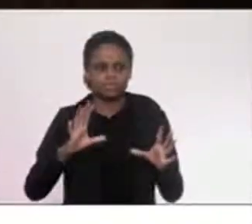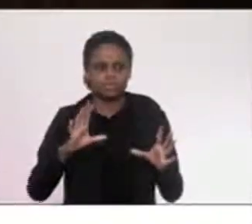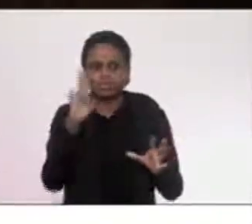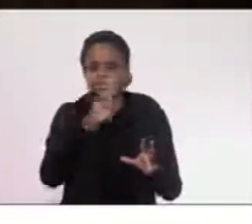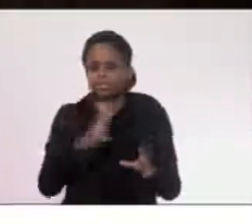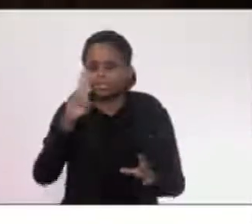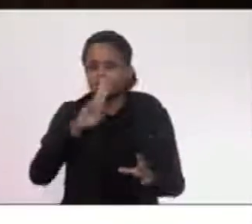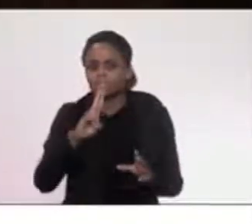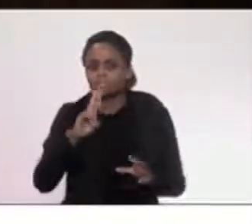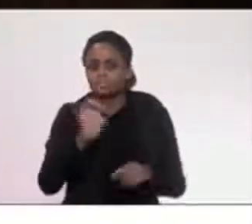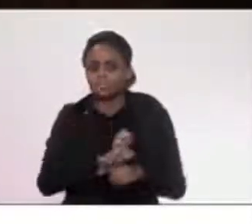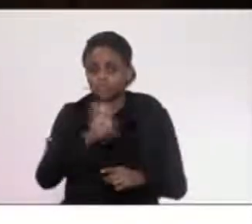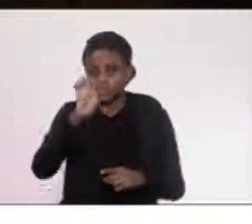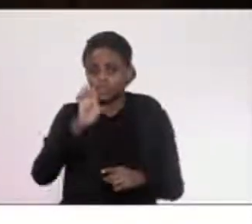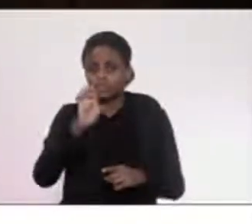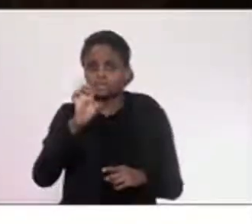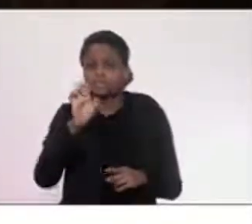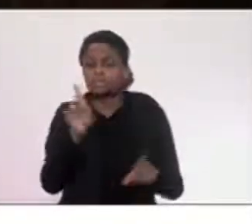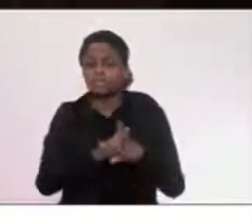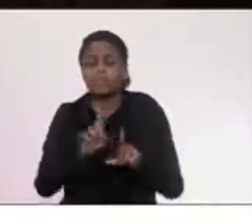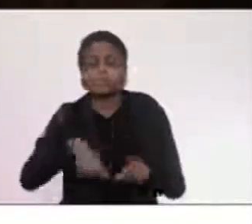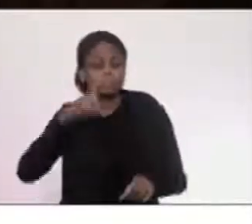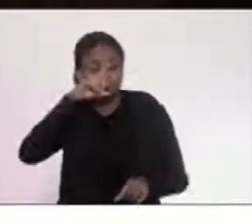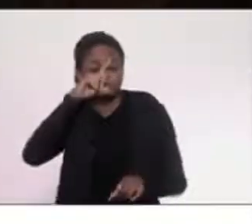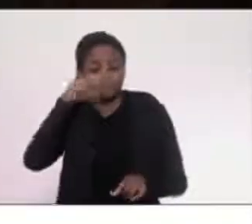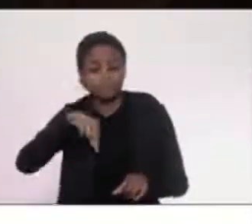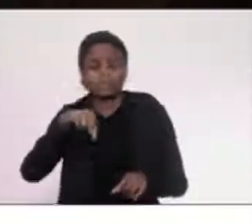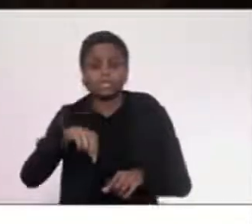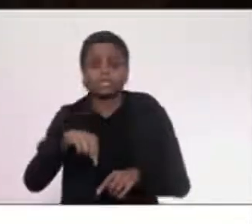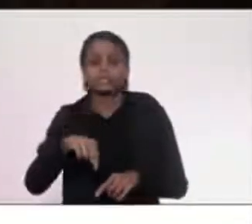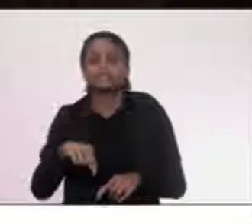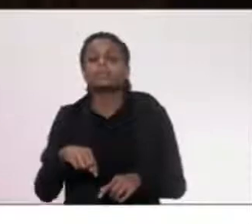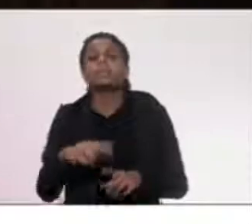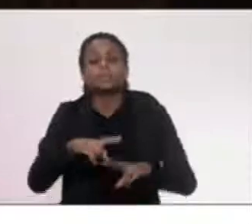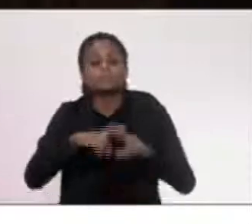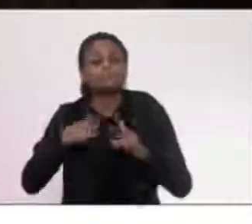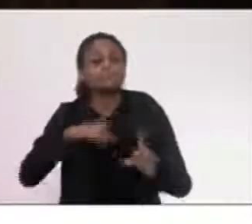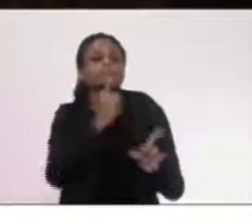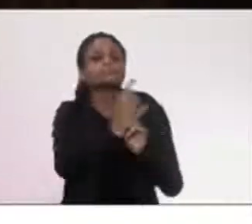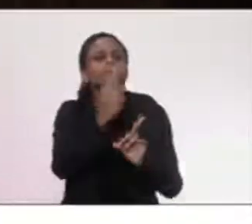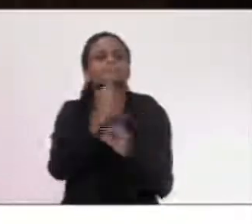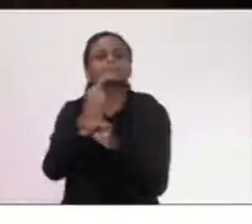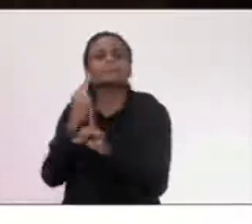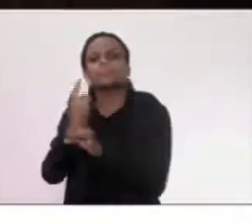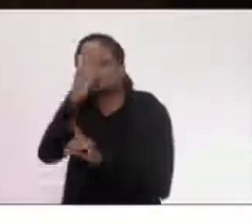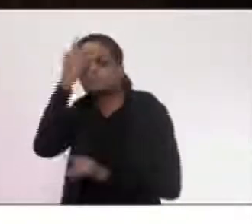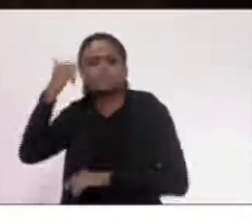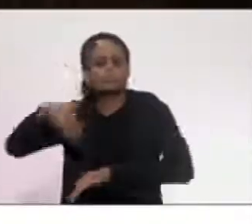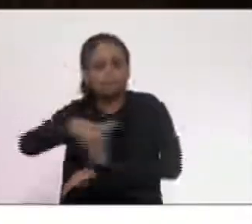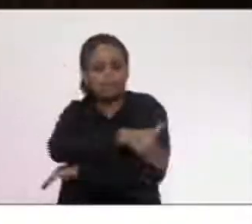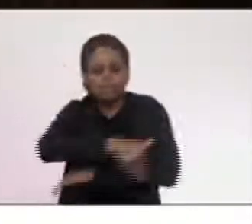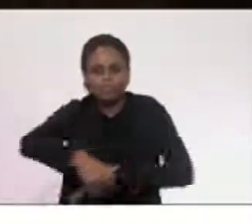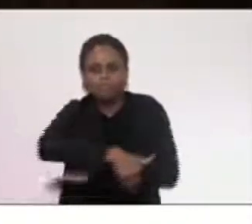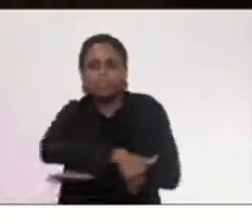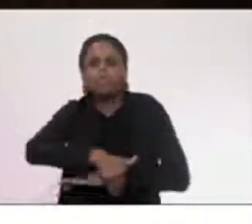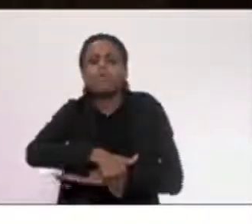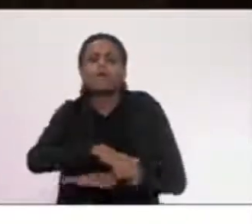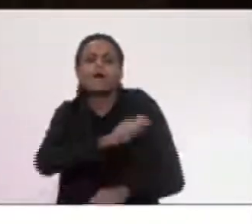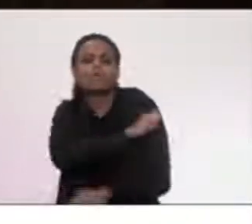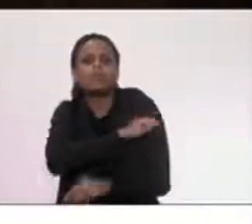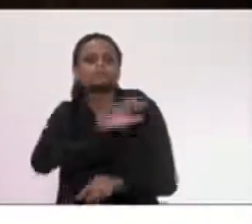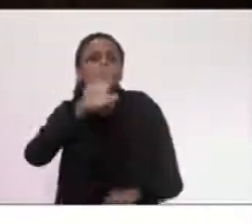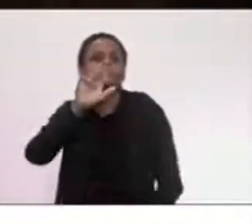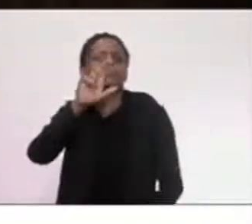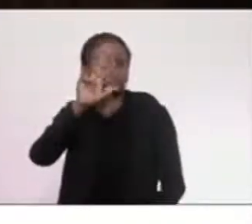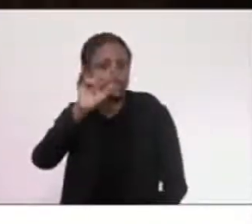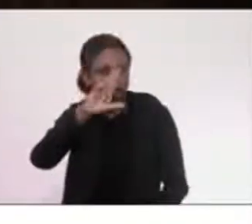Rio de Janeiro. Por isso que a gente encontrou muitas pessoas da UERJ, da UESO, da UENF nas ruas ontem,